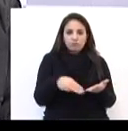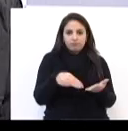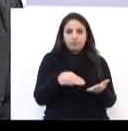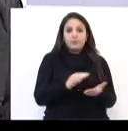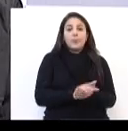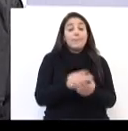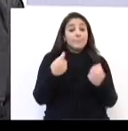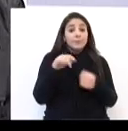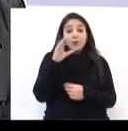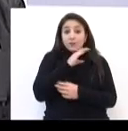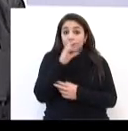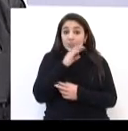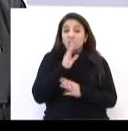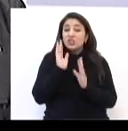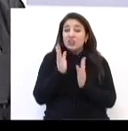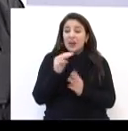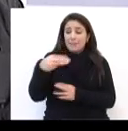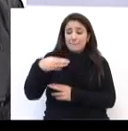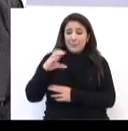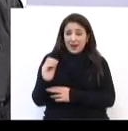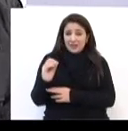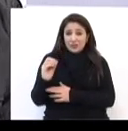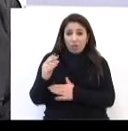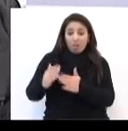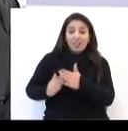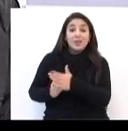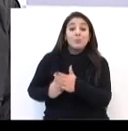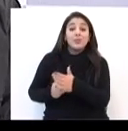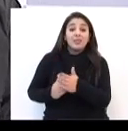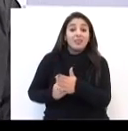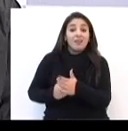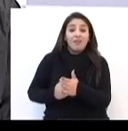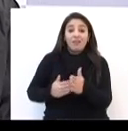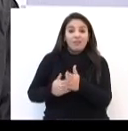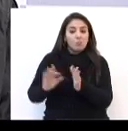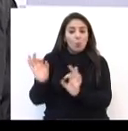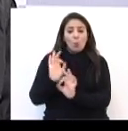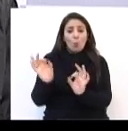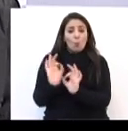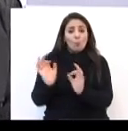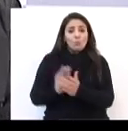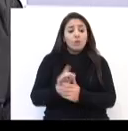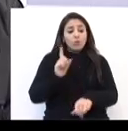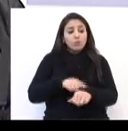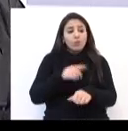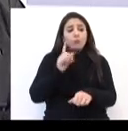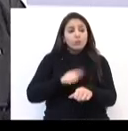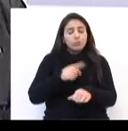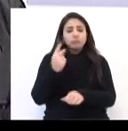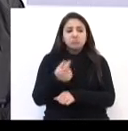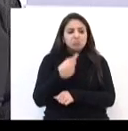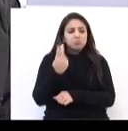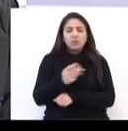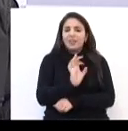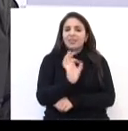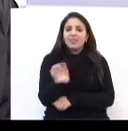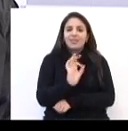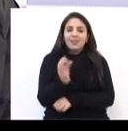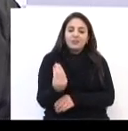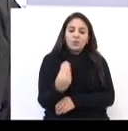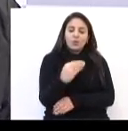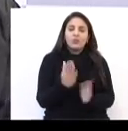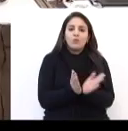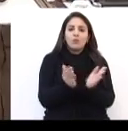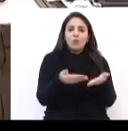implementação, já que venceu em março e o tempo está passando e nós temos já metas que estão vencendo e que ainda não